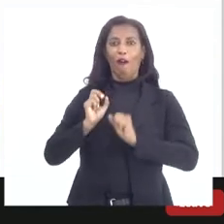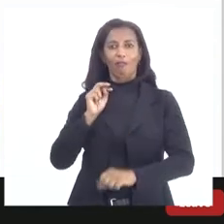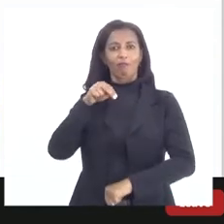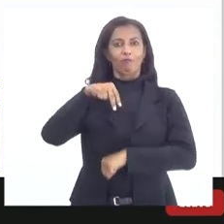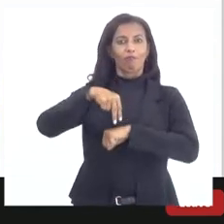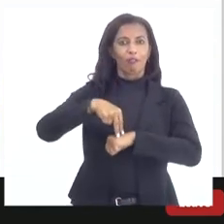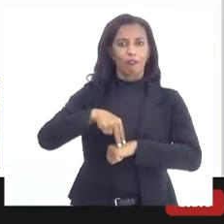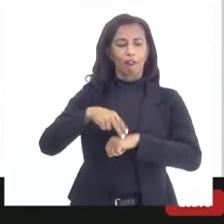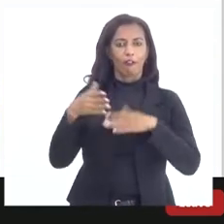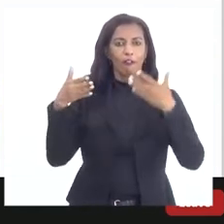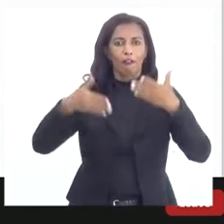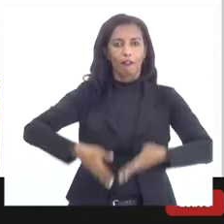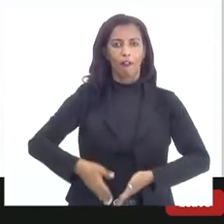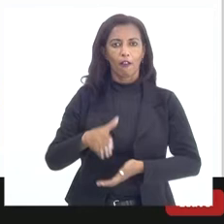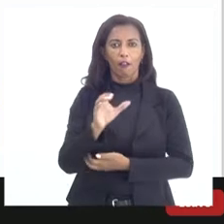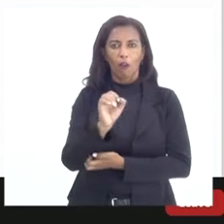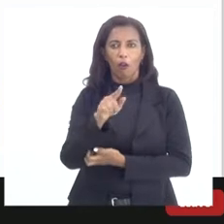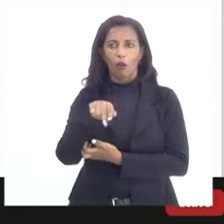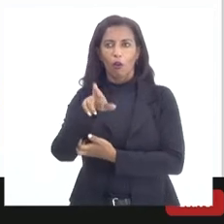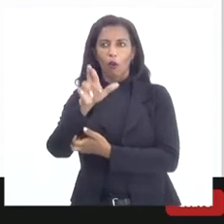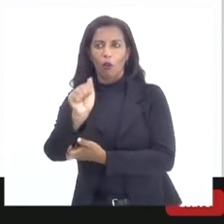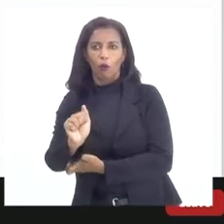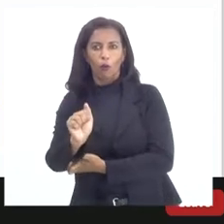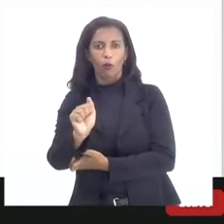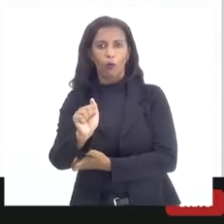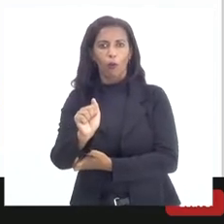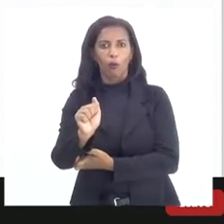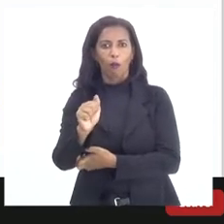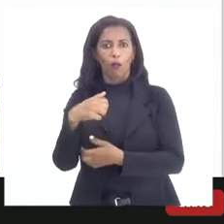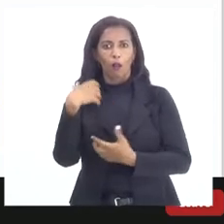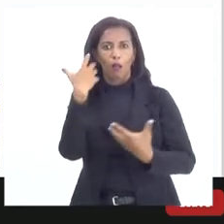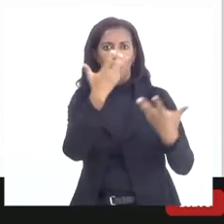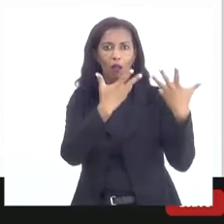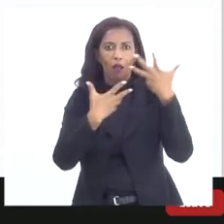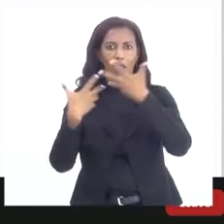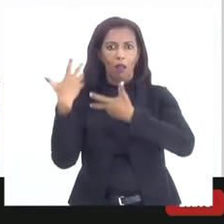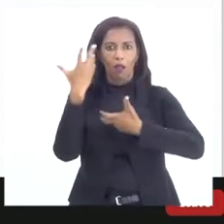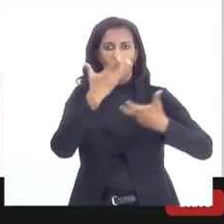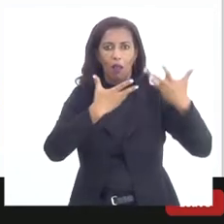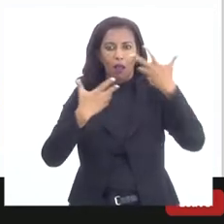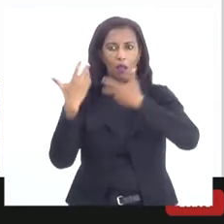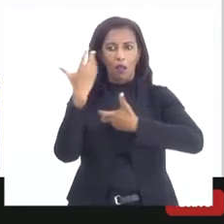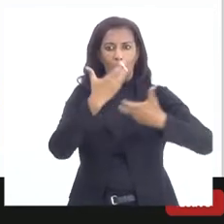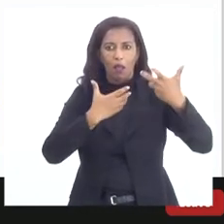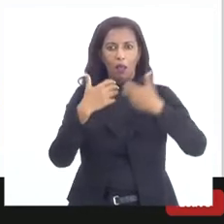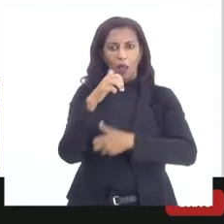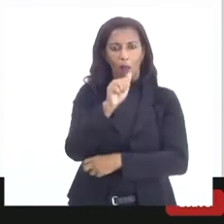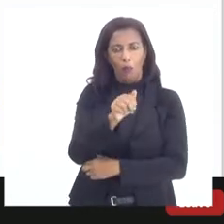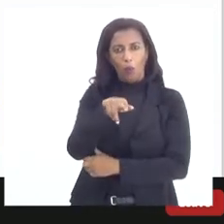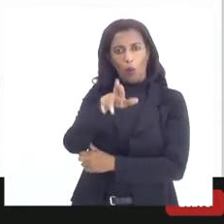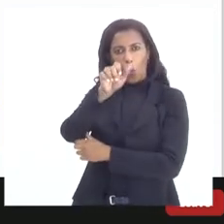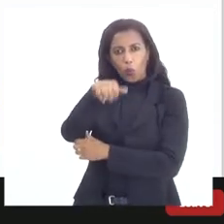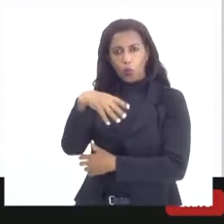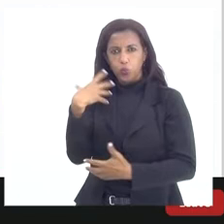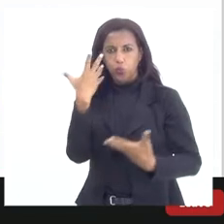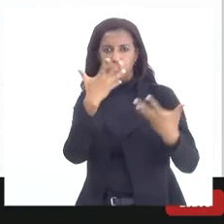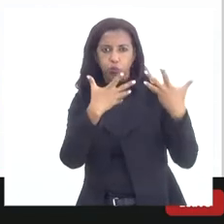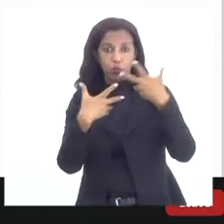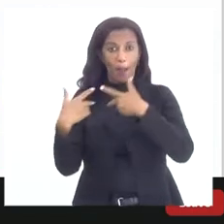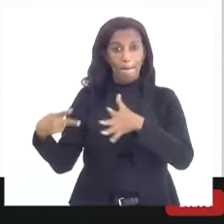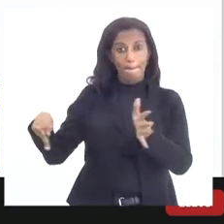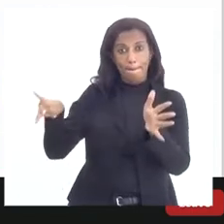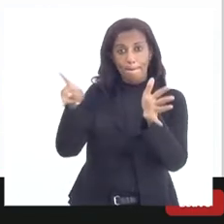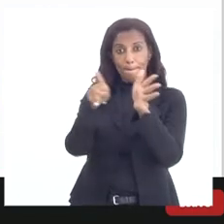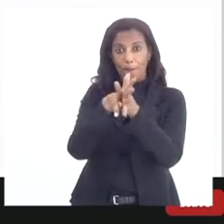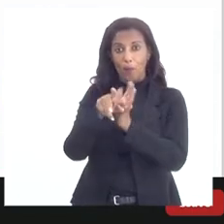cantou Ogum Ajô, e Mário, Aua Coro Ajô, e Mário, que é a música